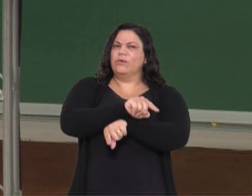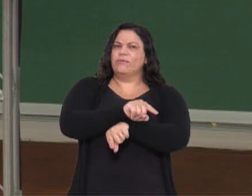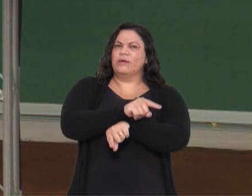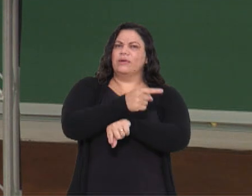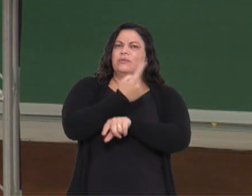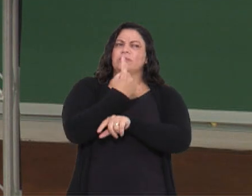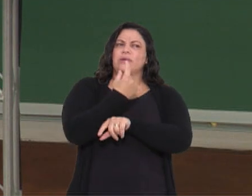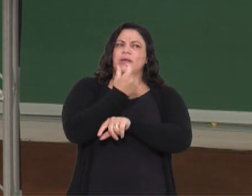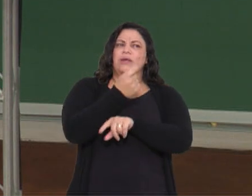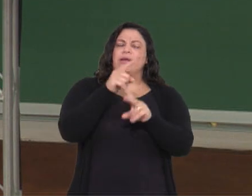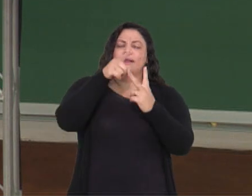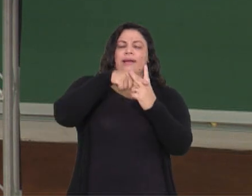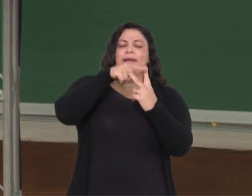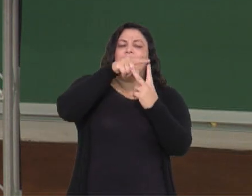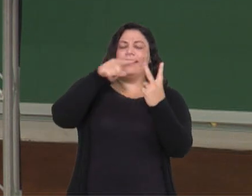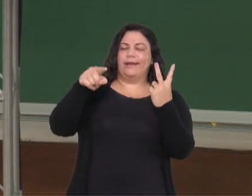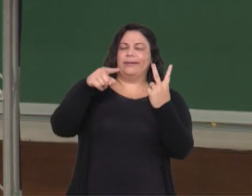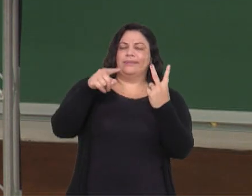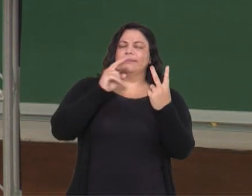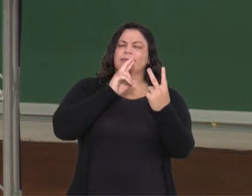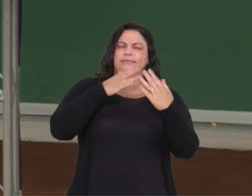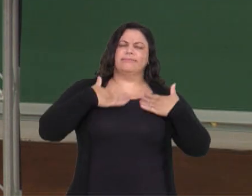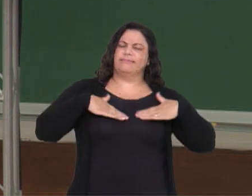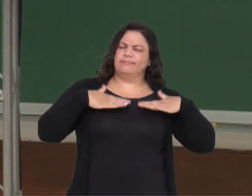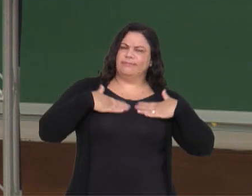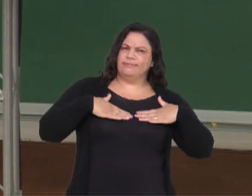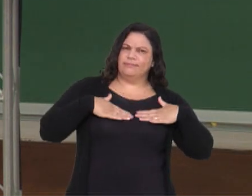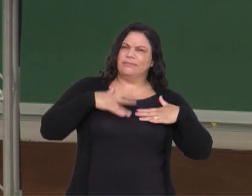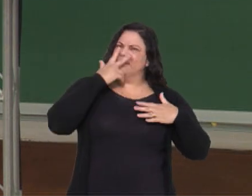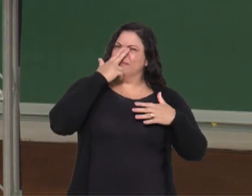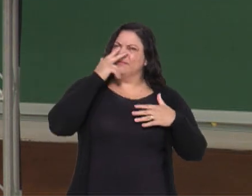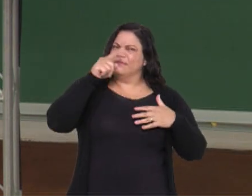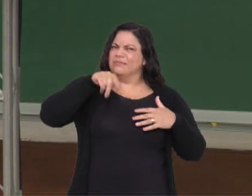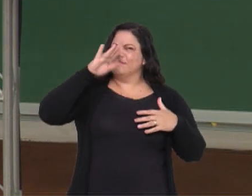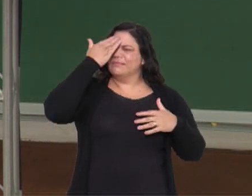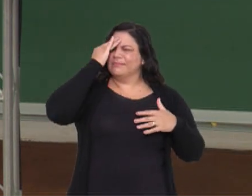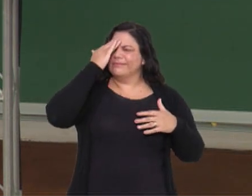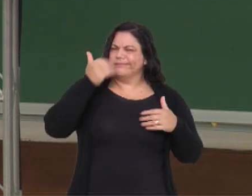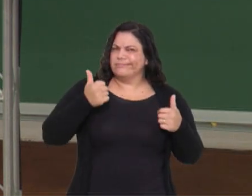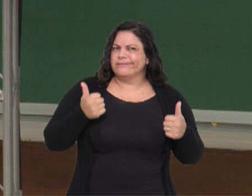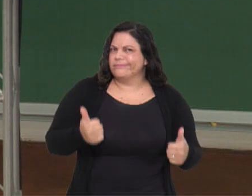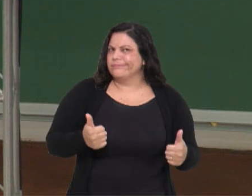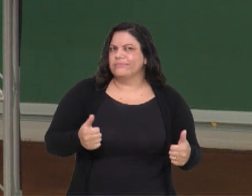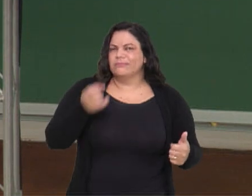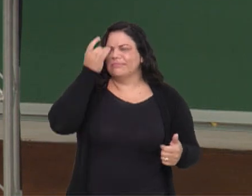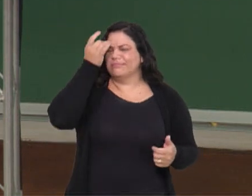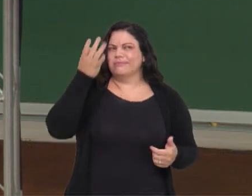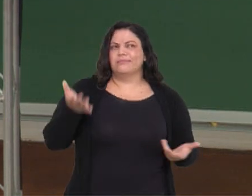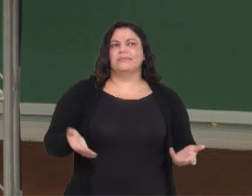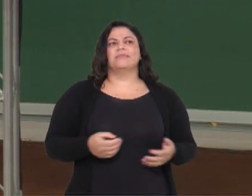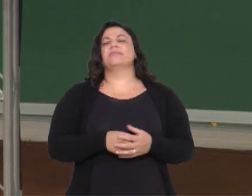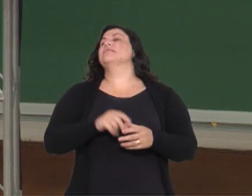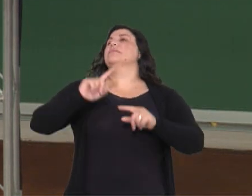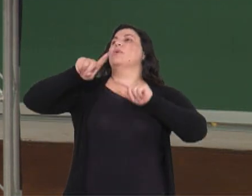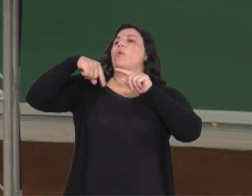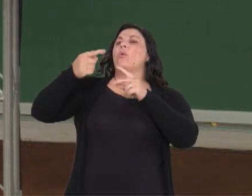Tranquilo essa equação reduzida? Eu acho que vocês vão pegar isso com muita facilidade. Olha um segundo exemplo aqui. Que tranquilo